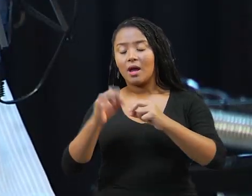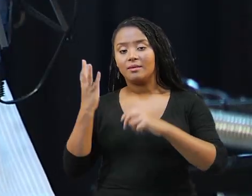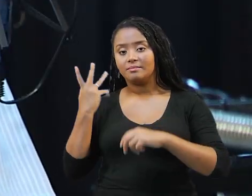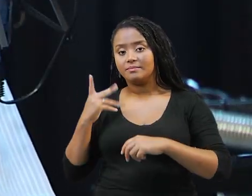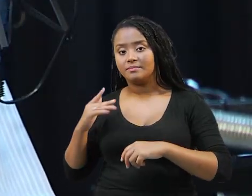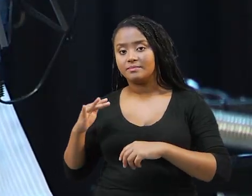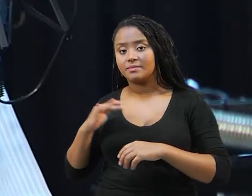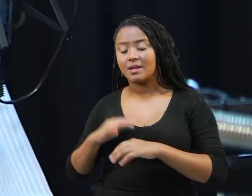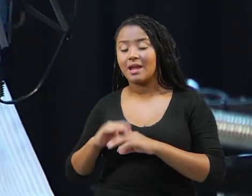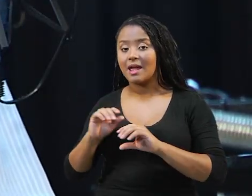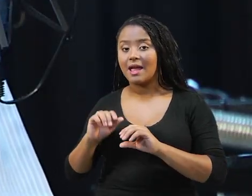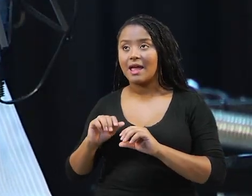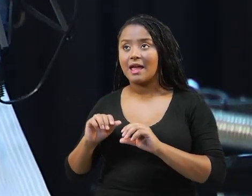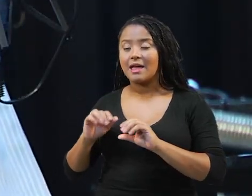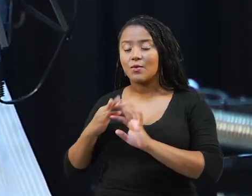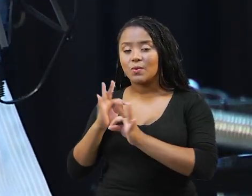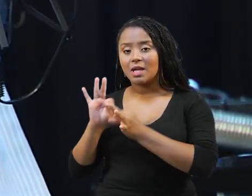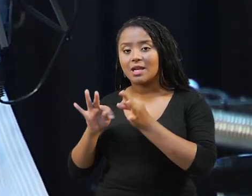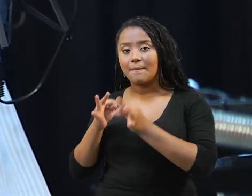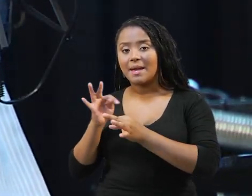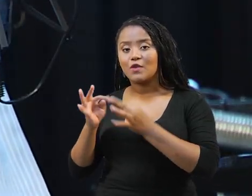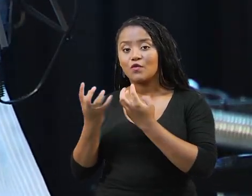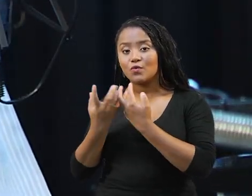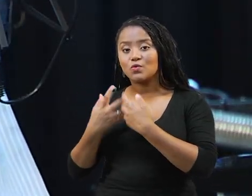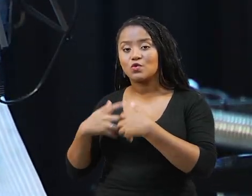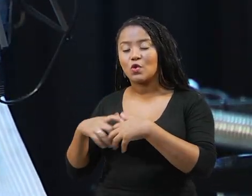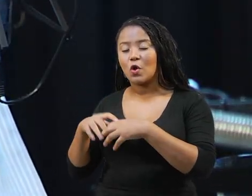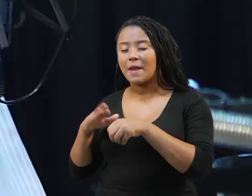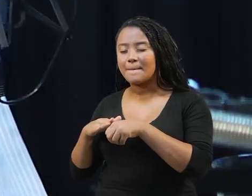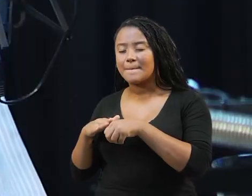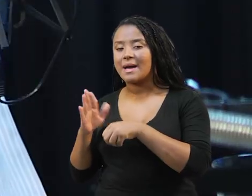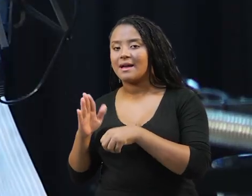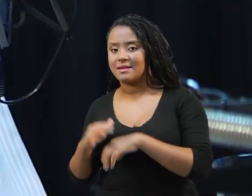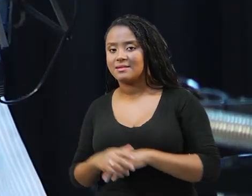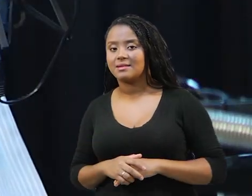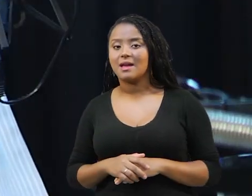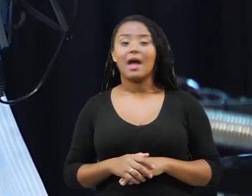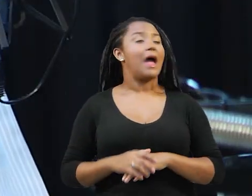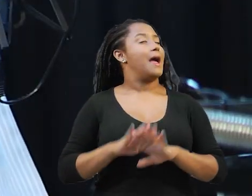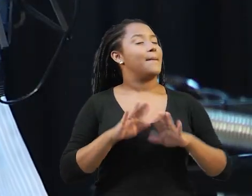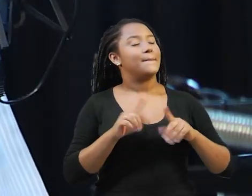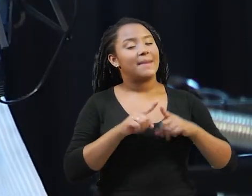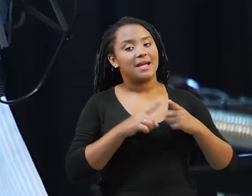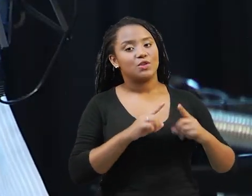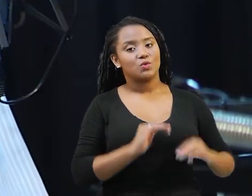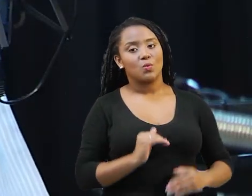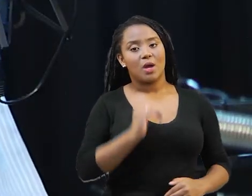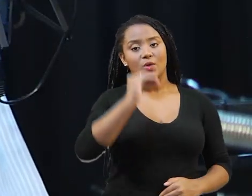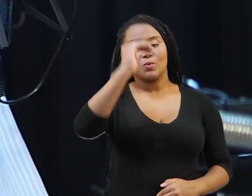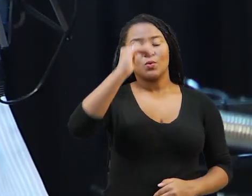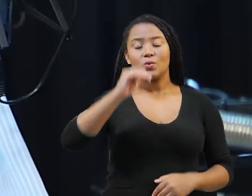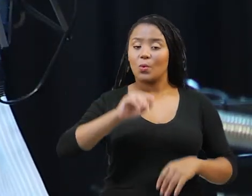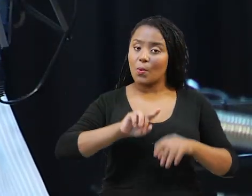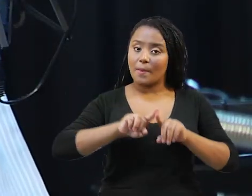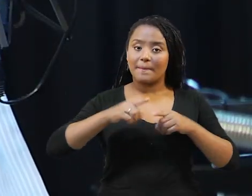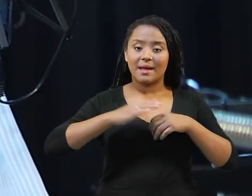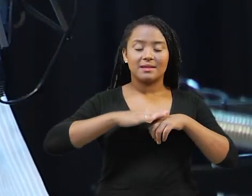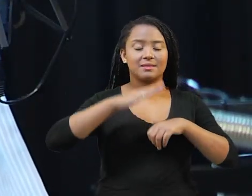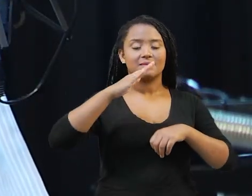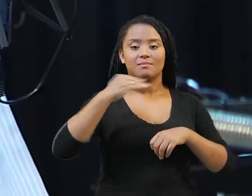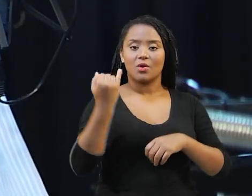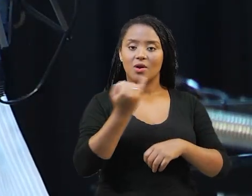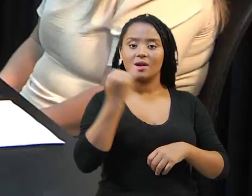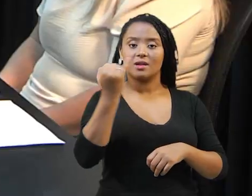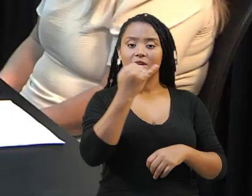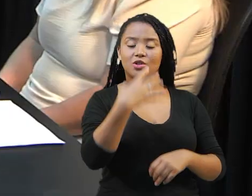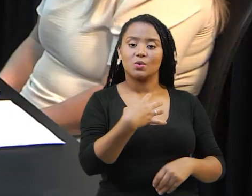responsível do que no adulto. Então, o adulto mesmo é o que a gente faz mesmo, no estilo de vida, que é o mais importante mesmo, como fator